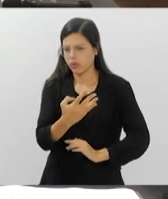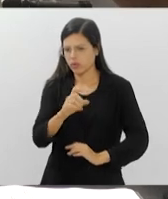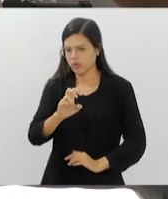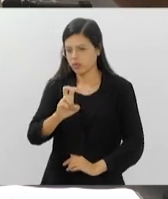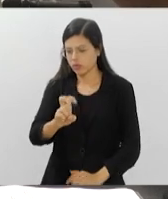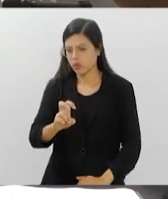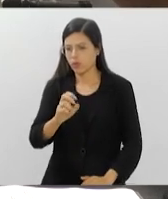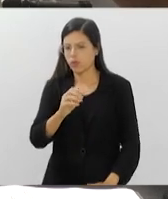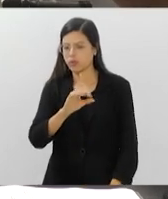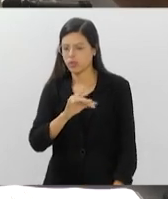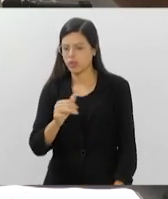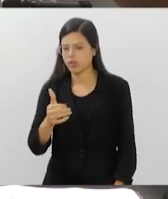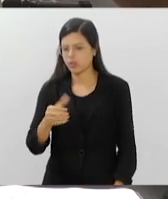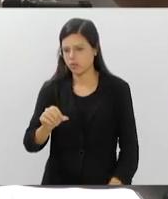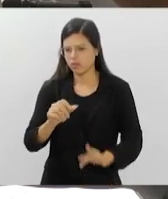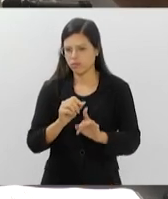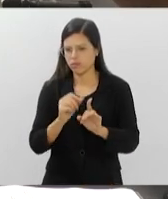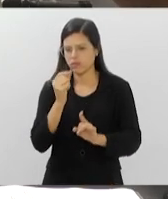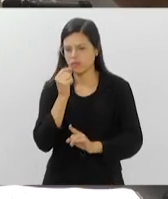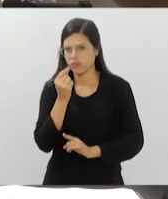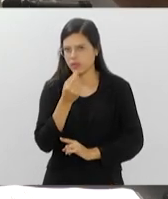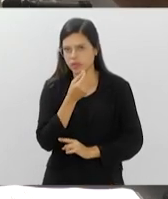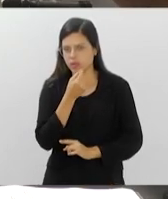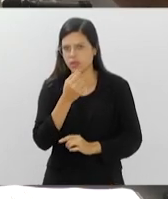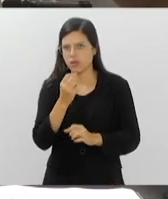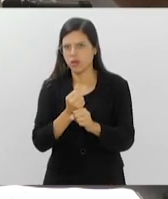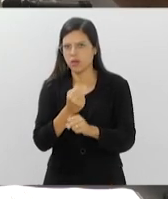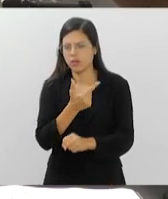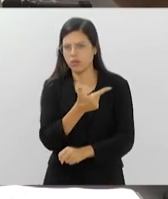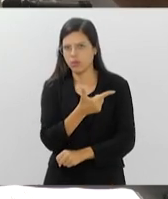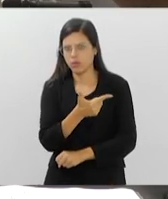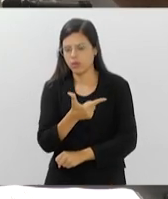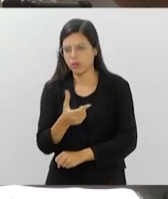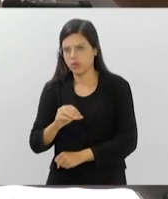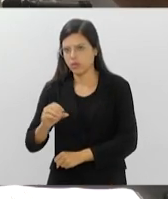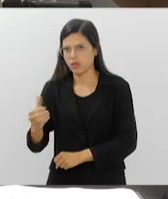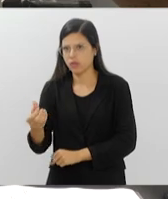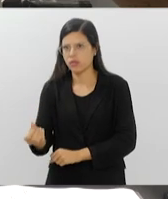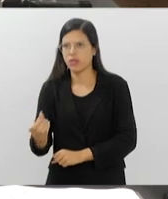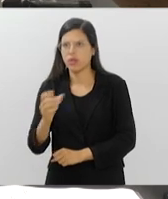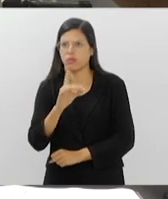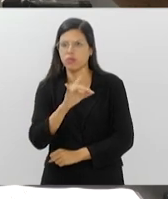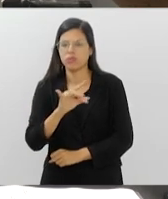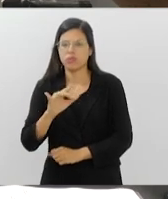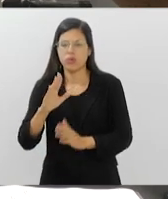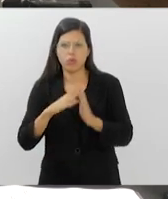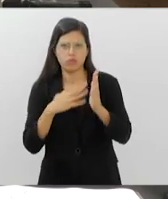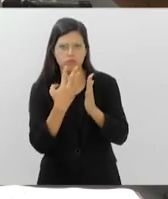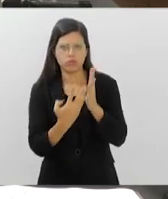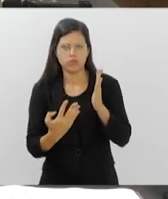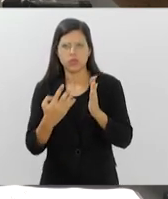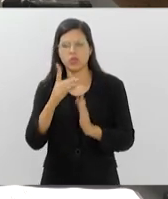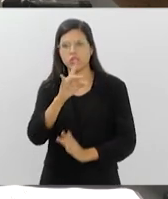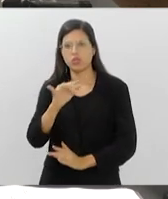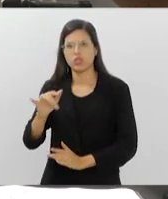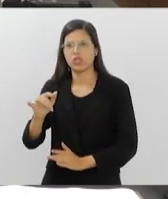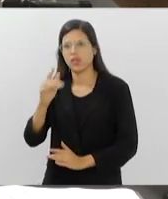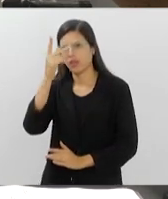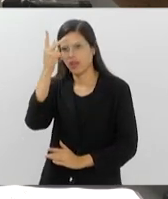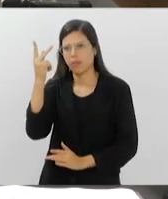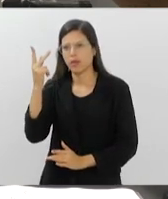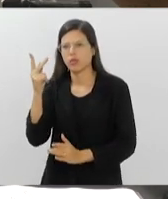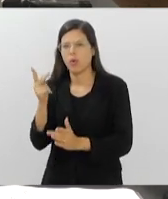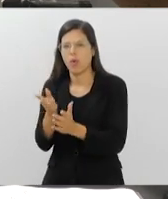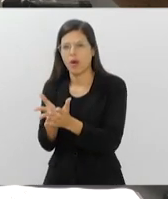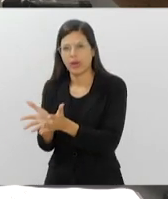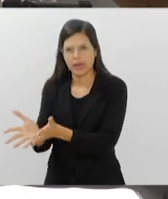4.845 de 19 de setembro de 2006, que institui no calendário oficial do Estado do Rio de Janeiro o Dia dos Catadores de Lixo. Para aparecer, deputado Fred Pacheco.